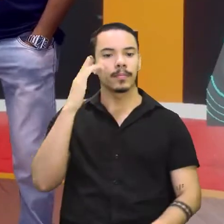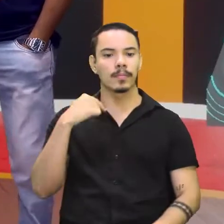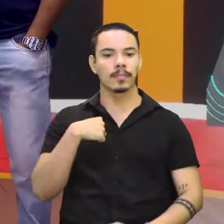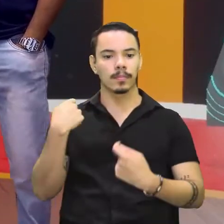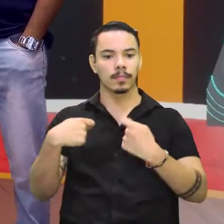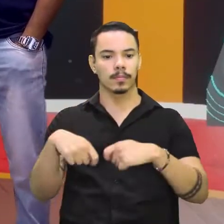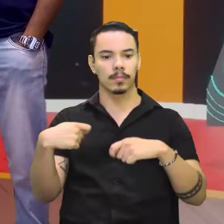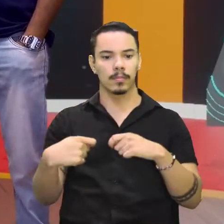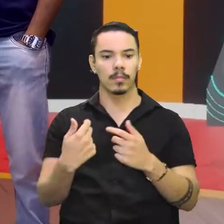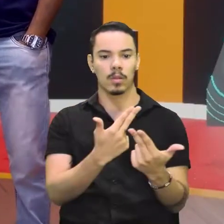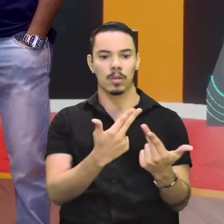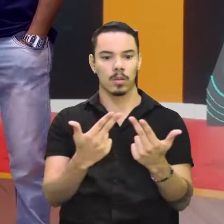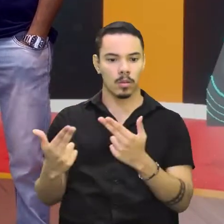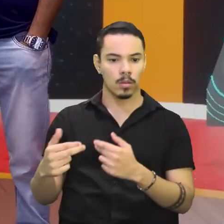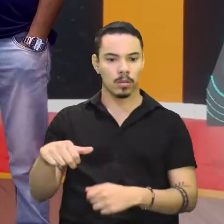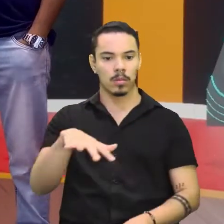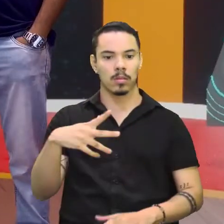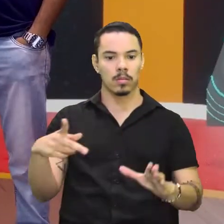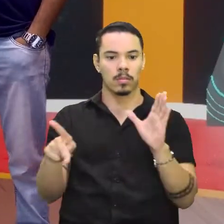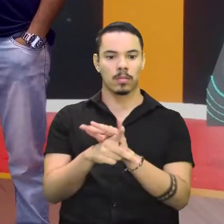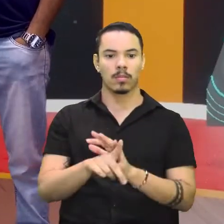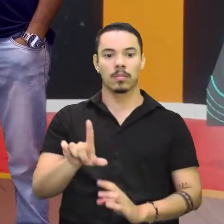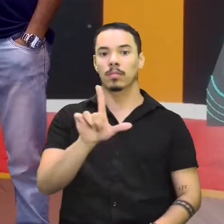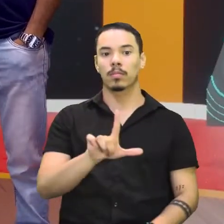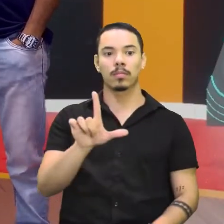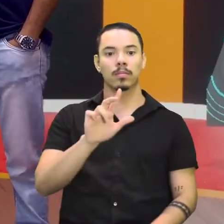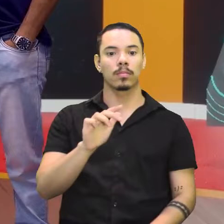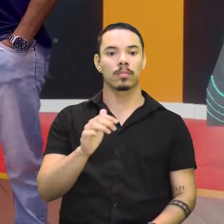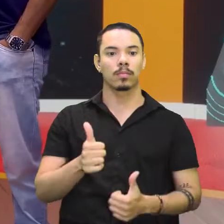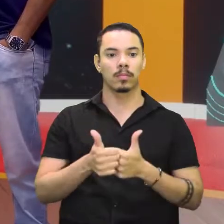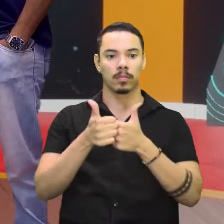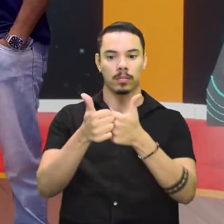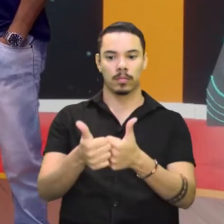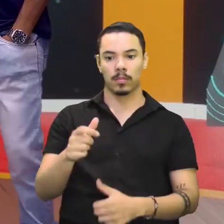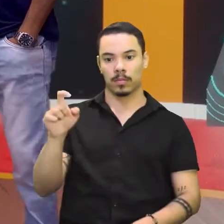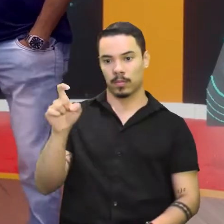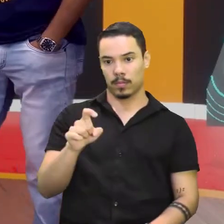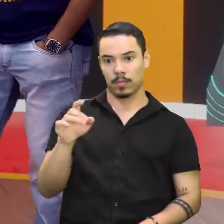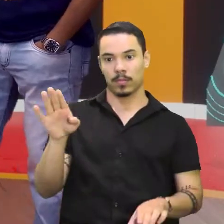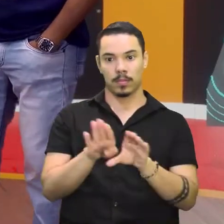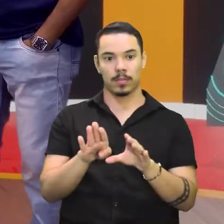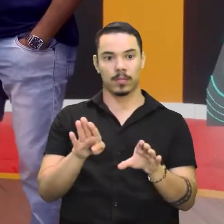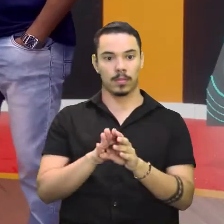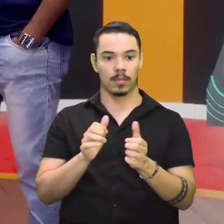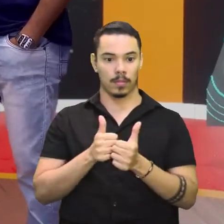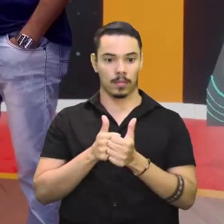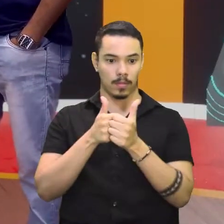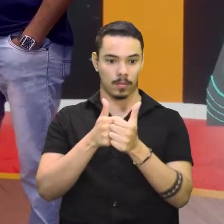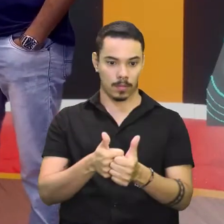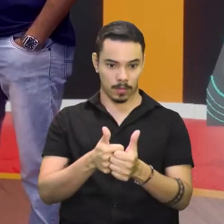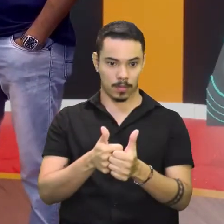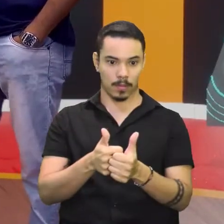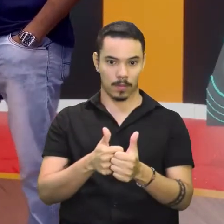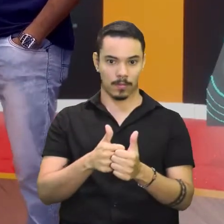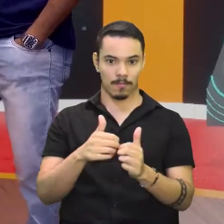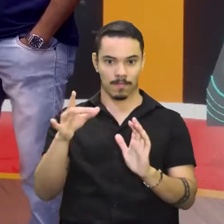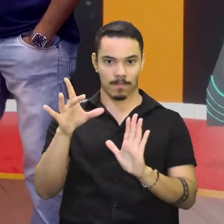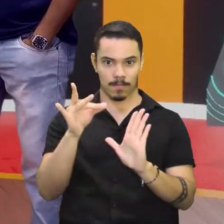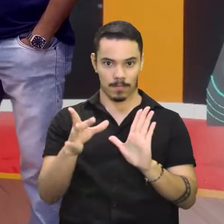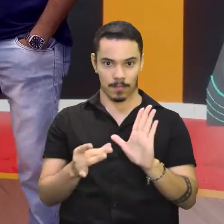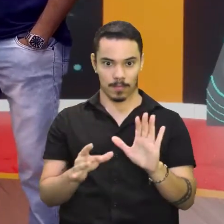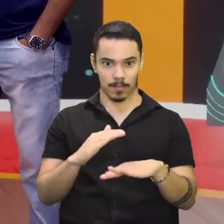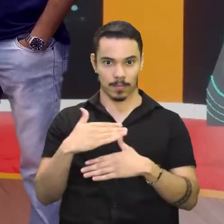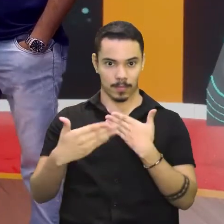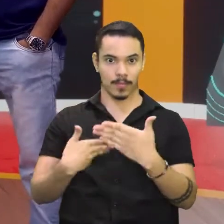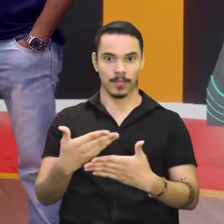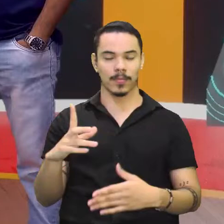que têm mesmo a parte literal. Então, quem acompanha x ao cubo com quem acompanha x ao cubo. X na quarta, e assim por diante, né? A